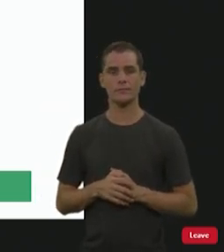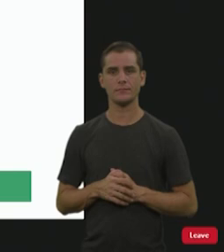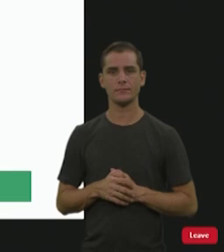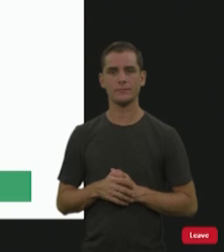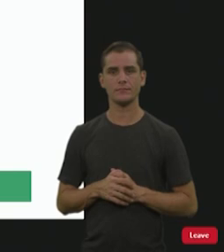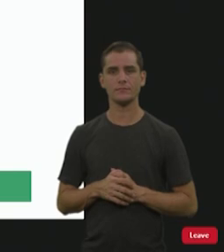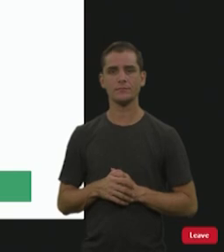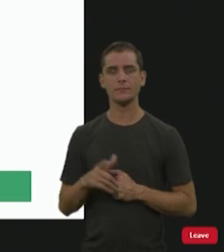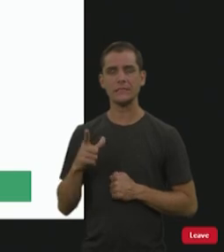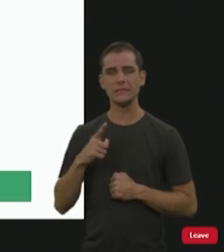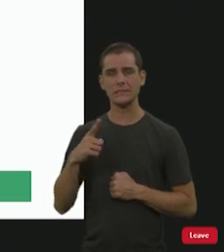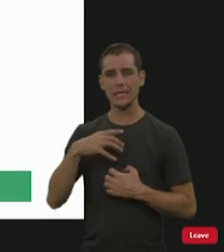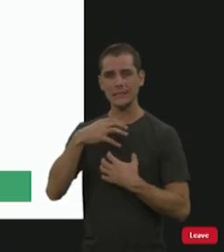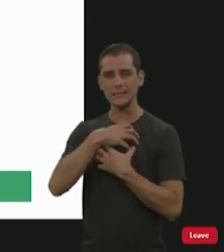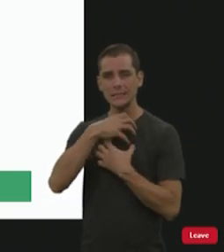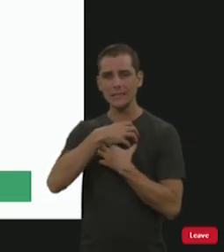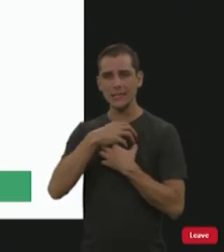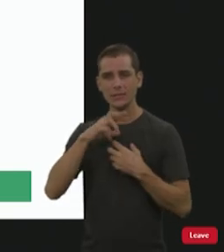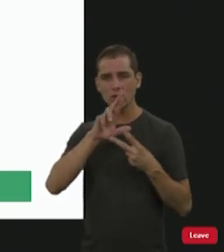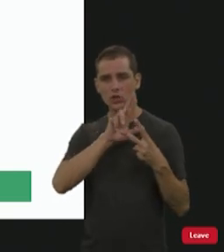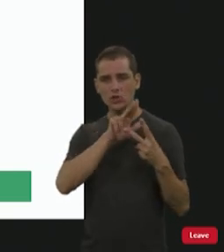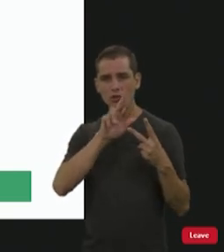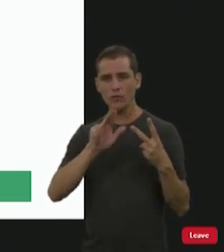xantomas eruptivos.